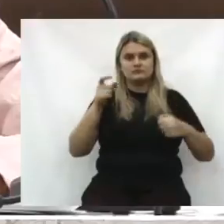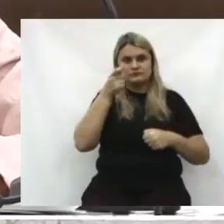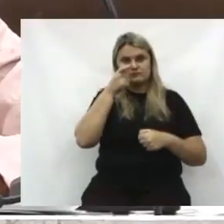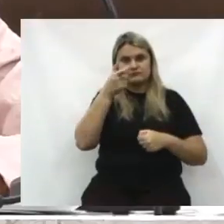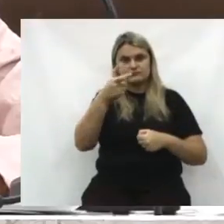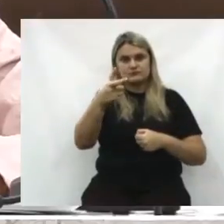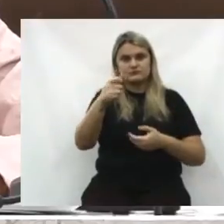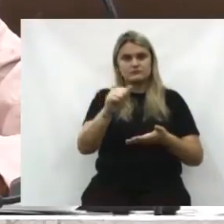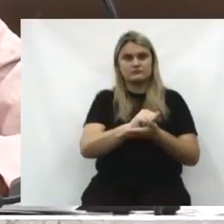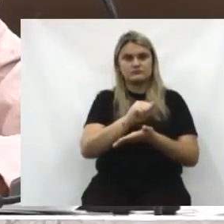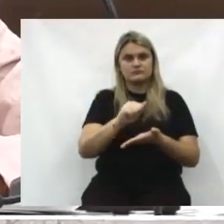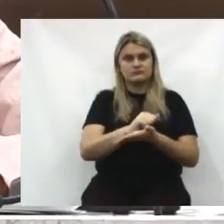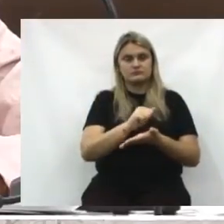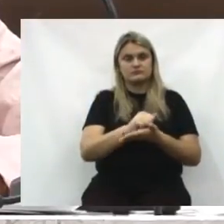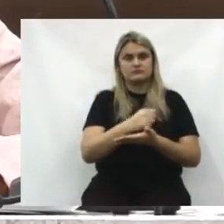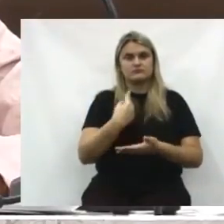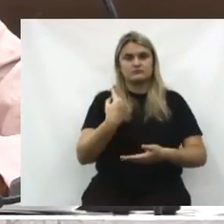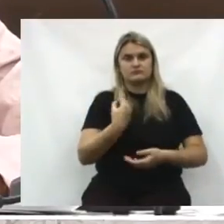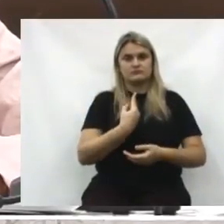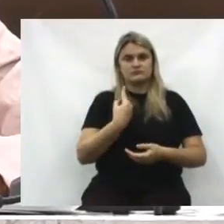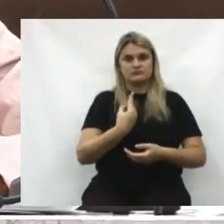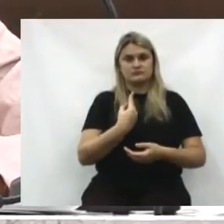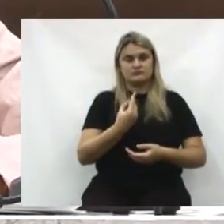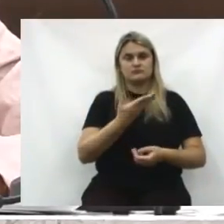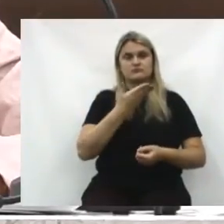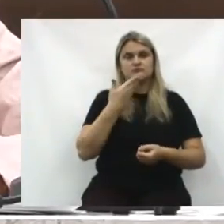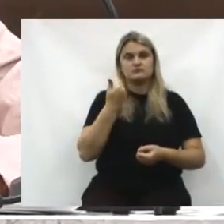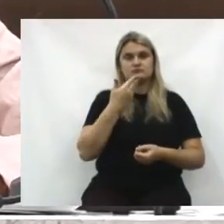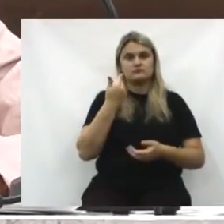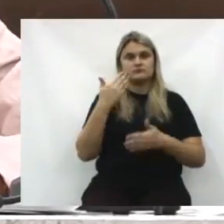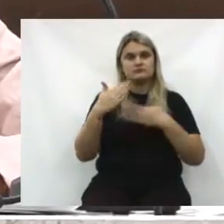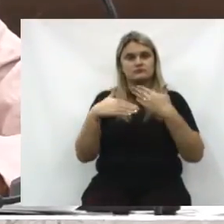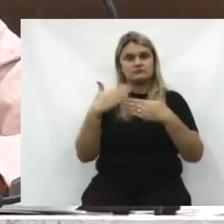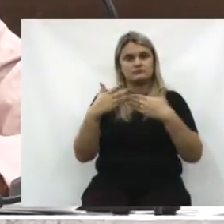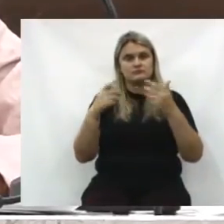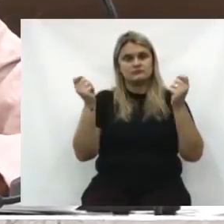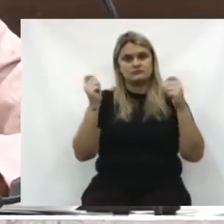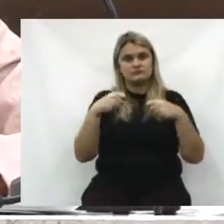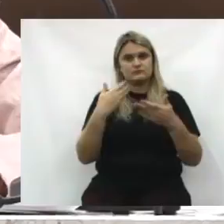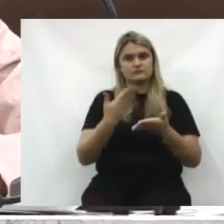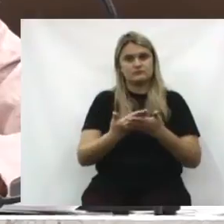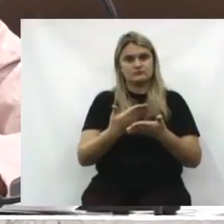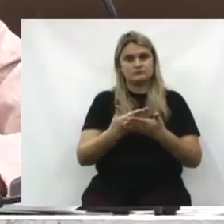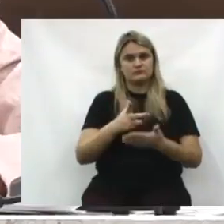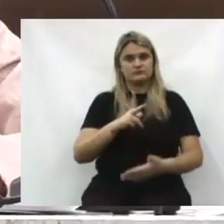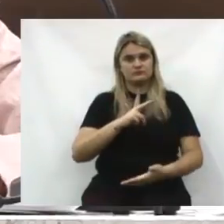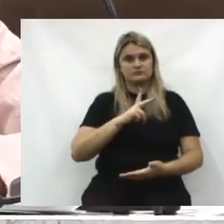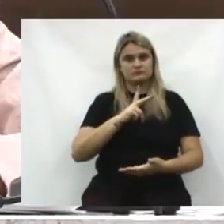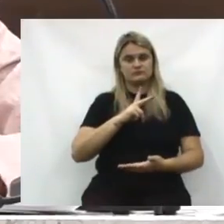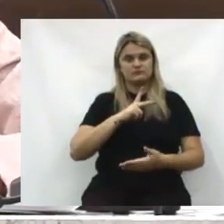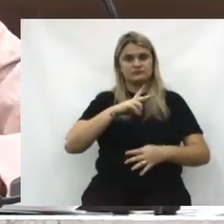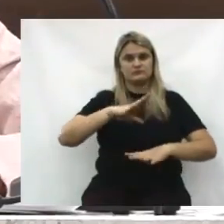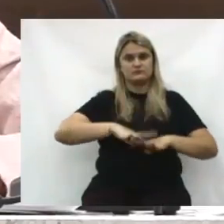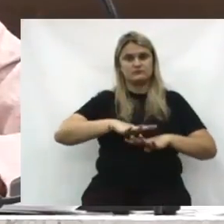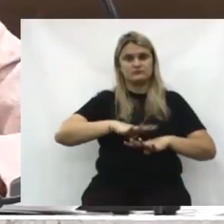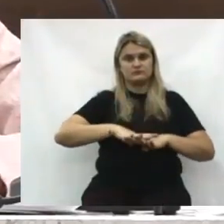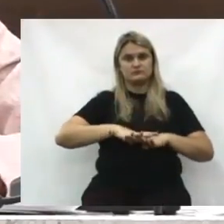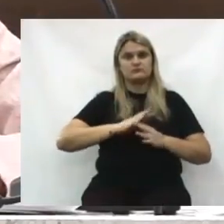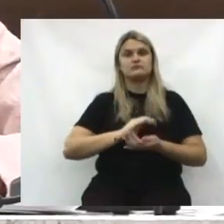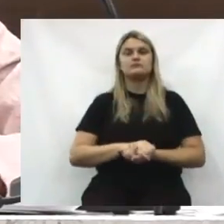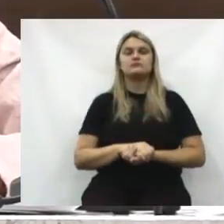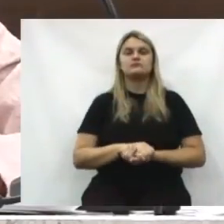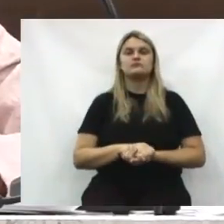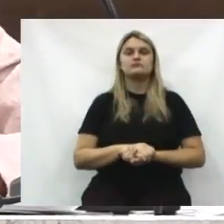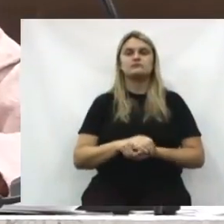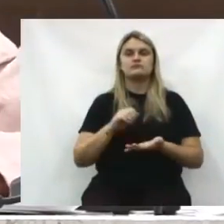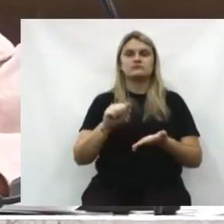inseridos, ampliar os interesses pelas atividades individuais, melhorar o desempenho nos estudos e, em particular,